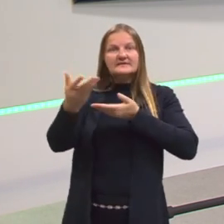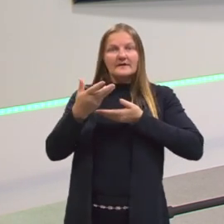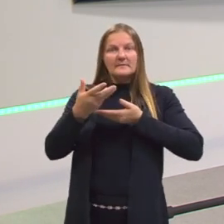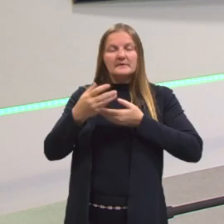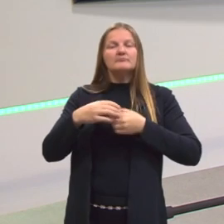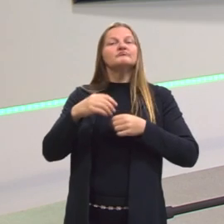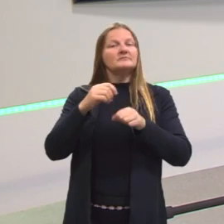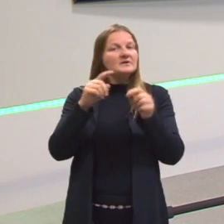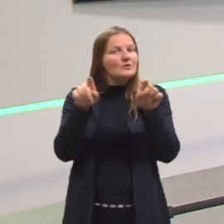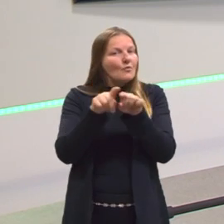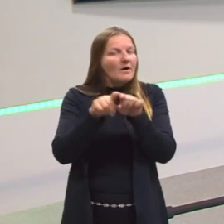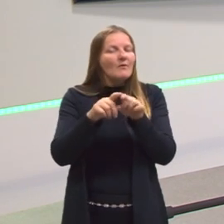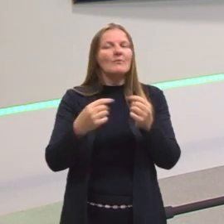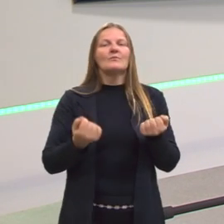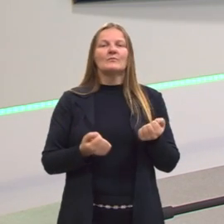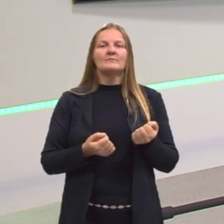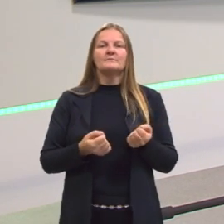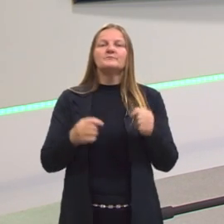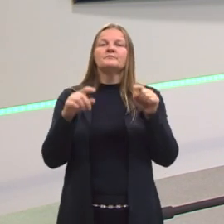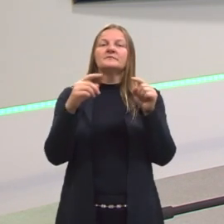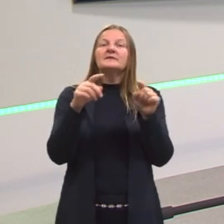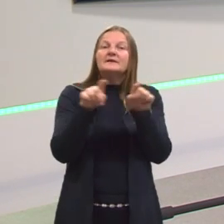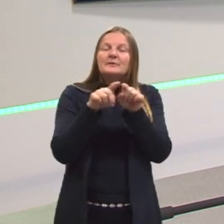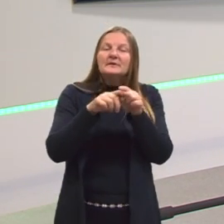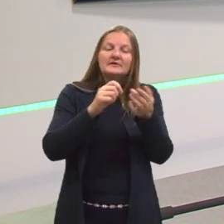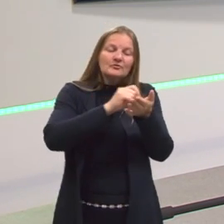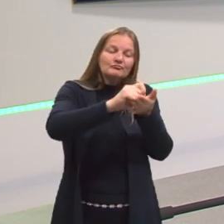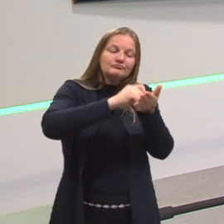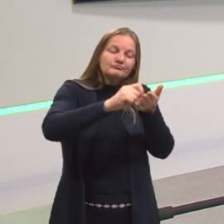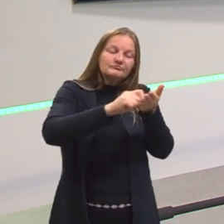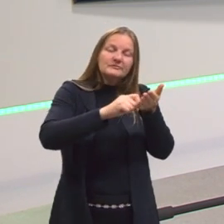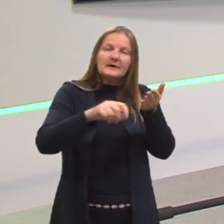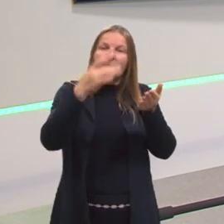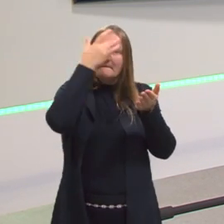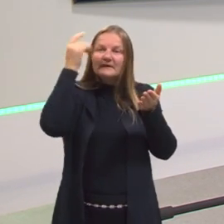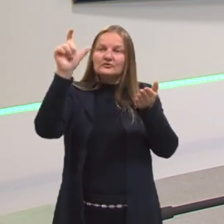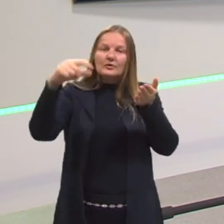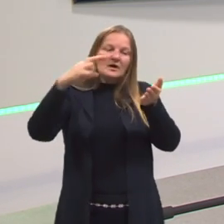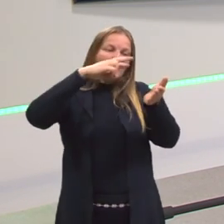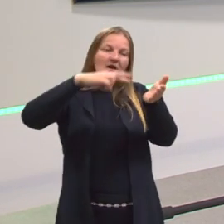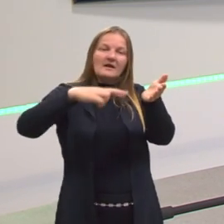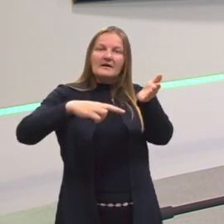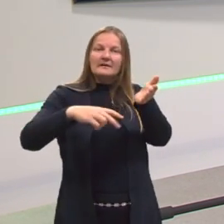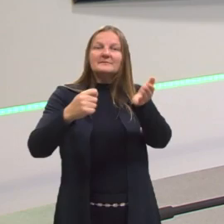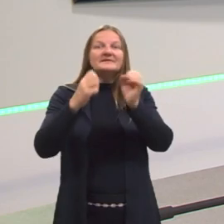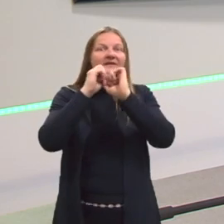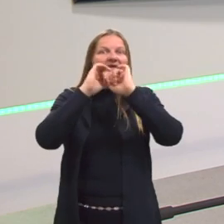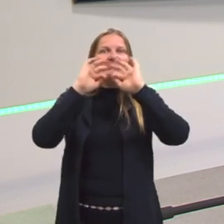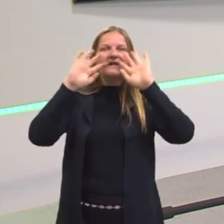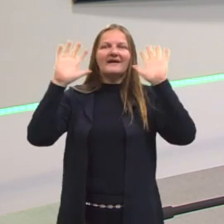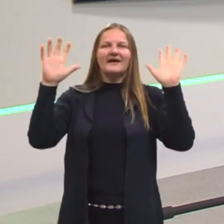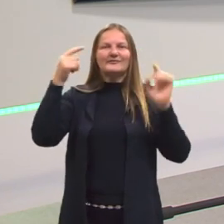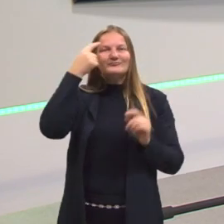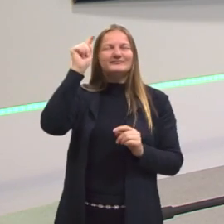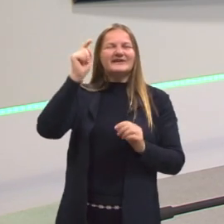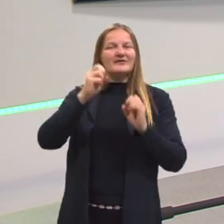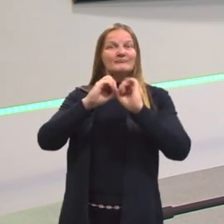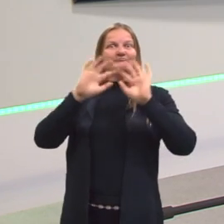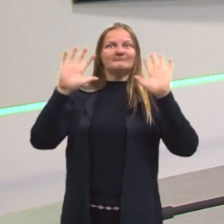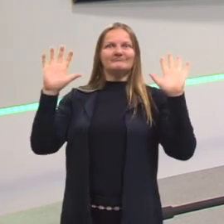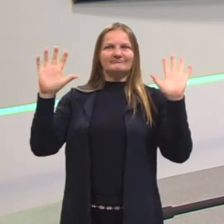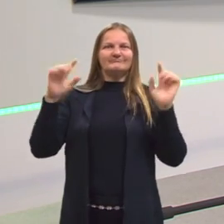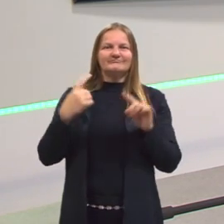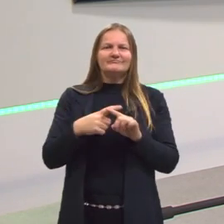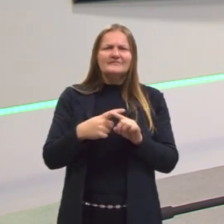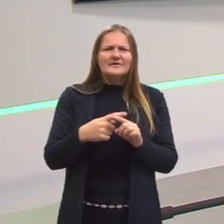eu escrevo é a mesma coisa eu preciso ser entendida então aquilo que eu escrevo tem que ter as ideias muito Claras